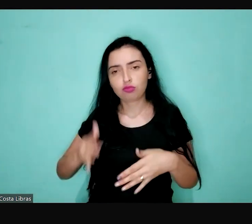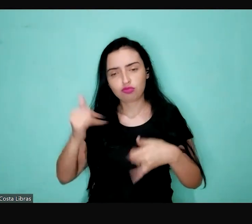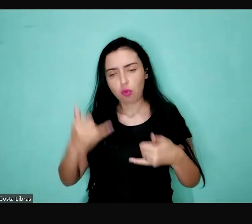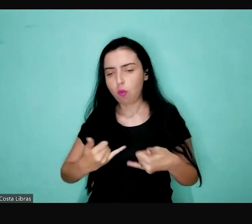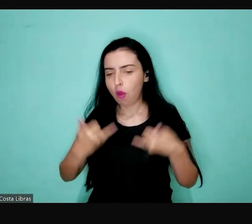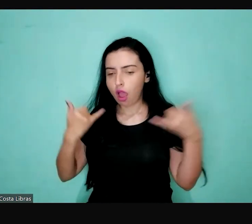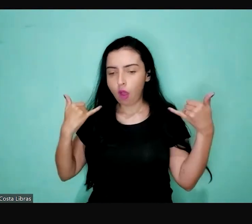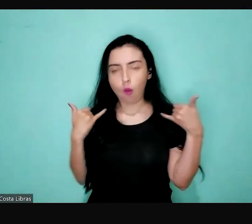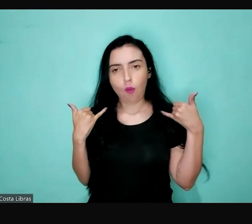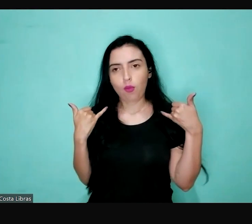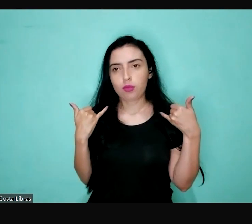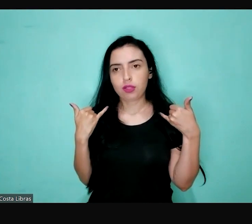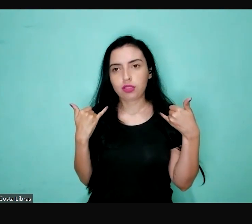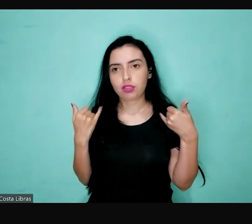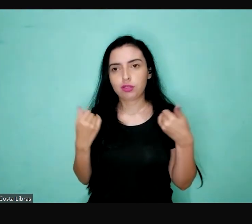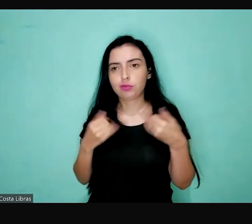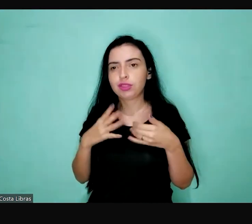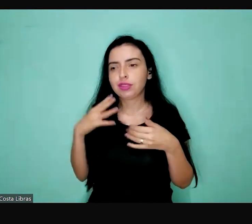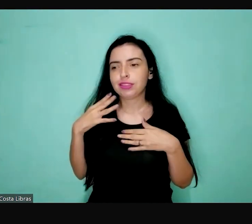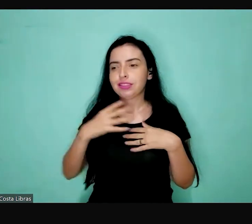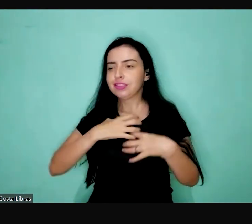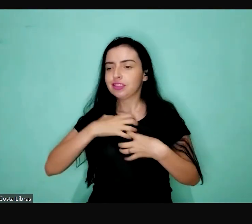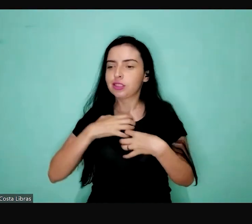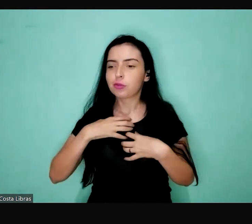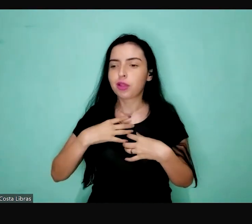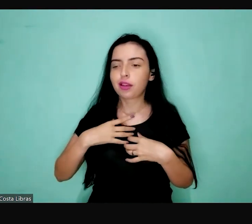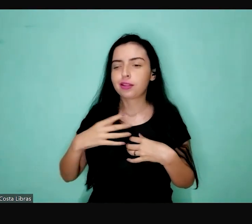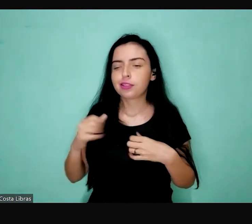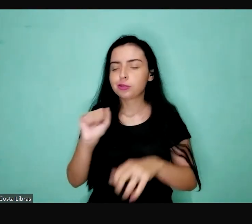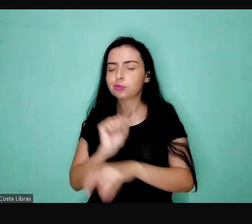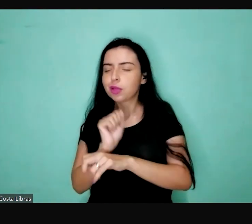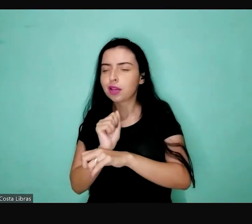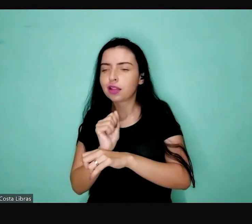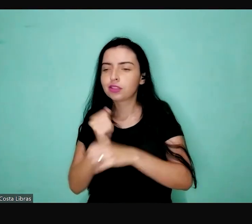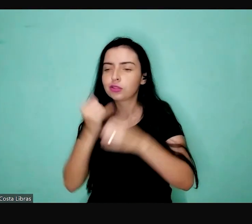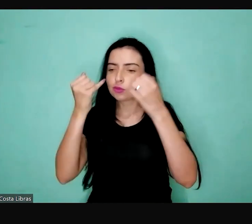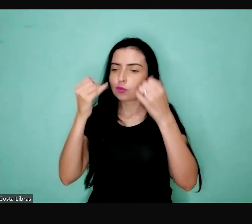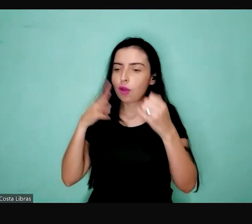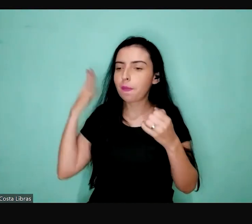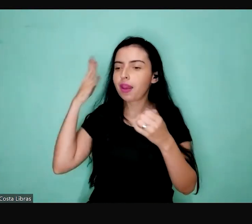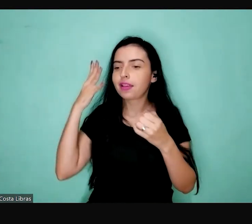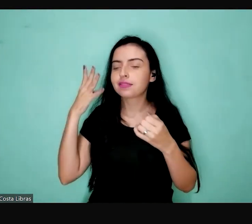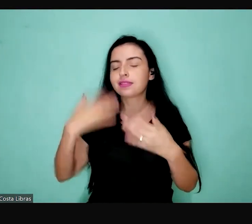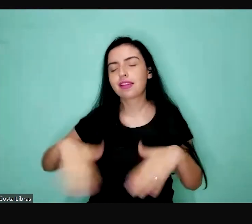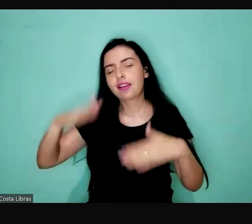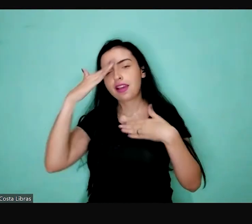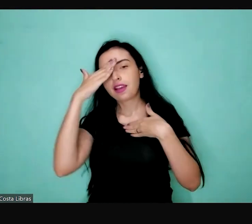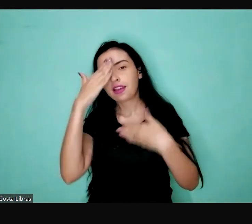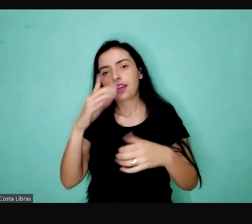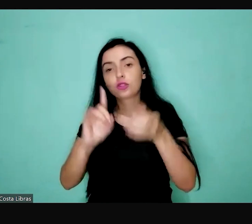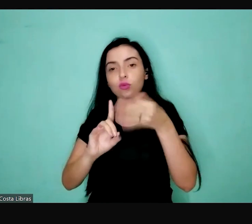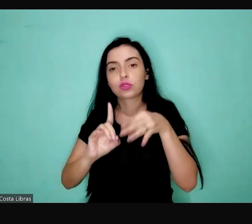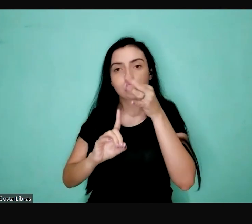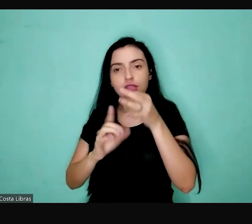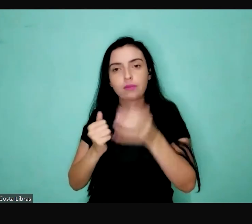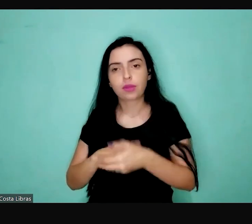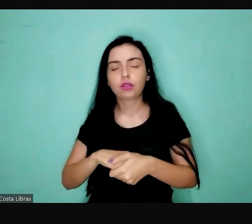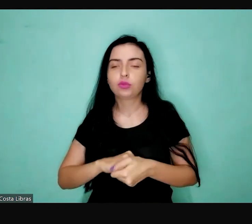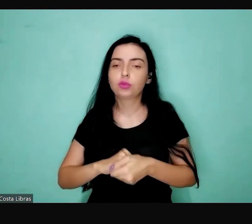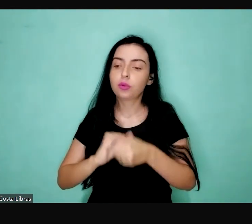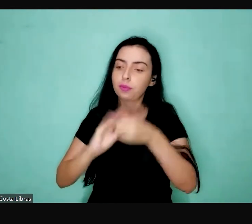né? Estamos ansiosos por suas palavras. Agradeço ao desembargador Carlos Francisco pela